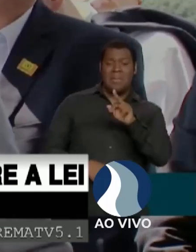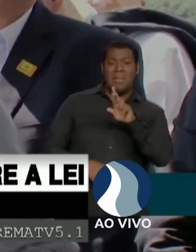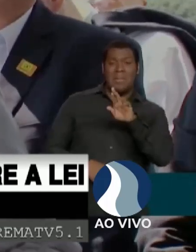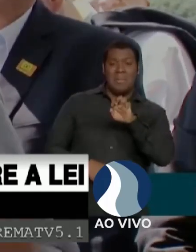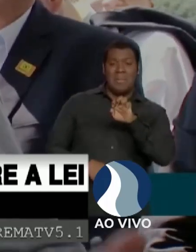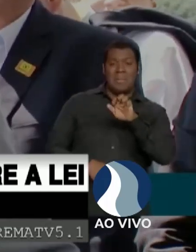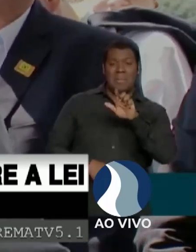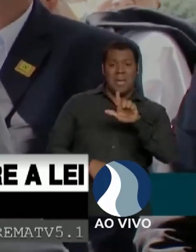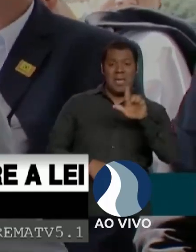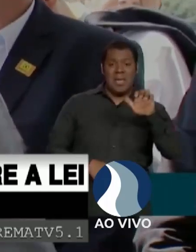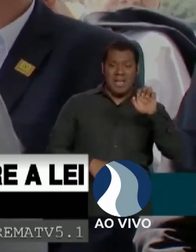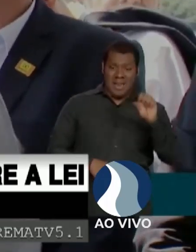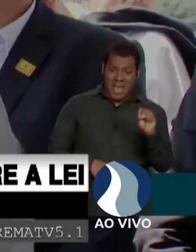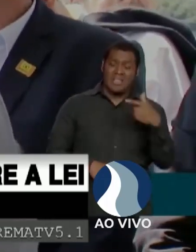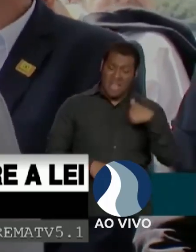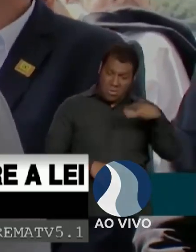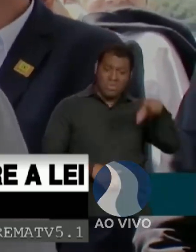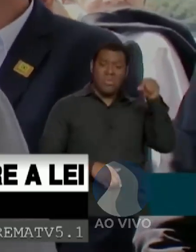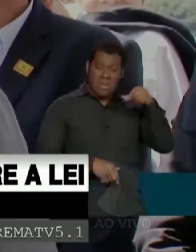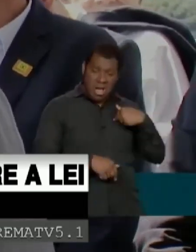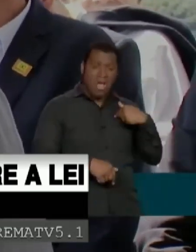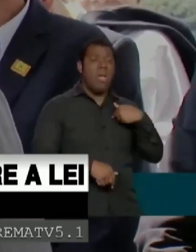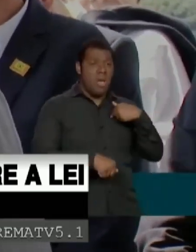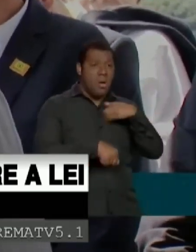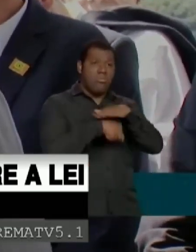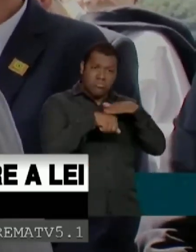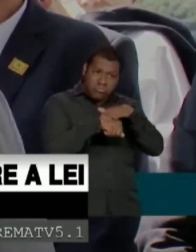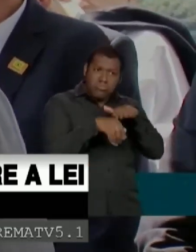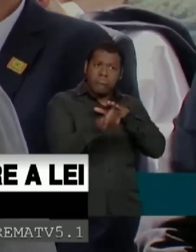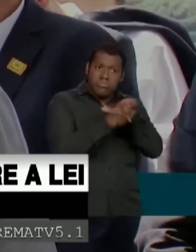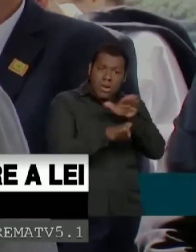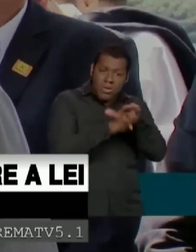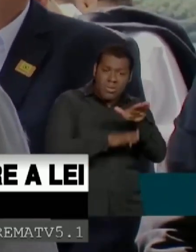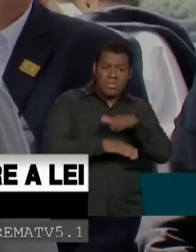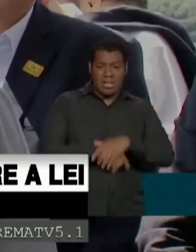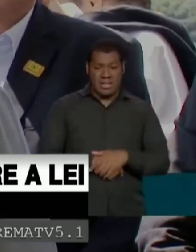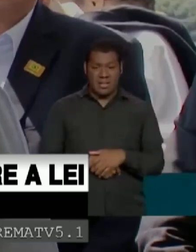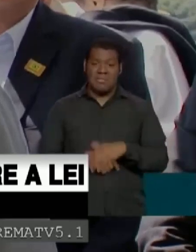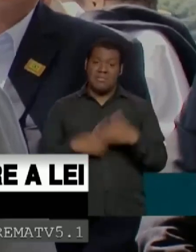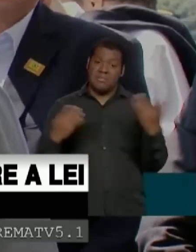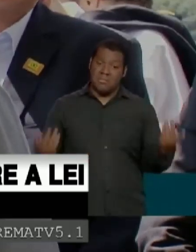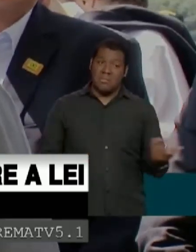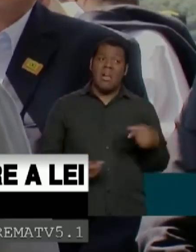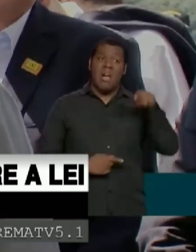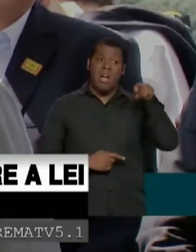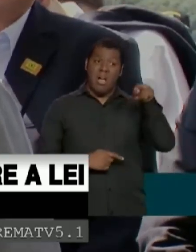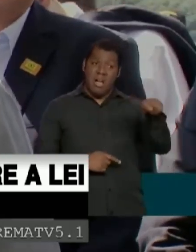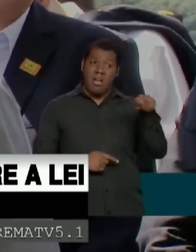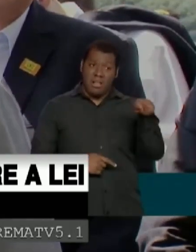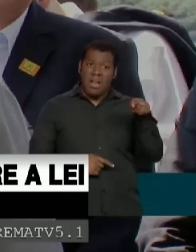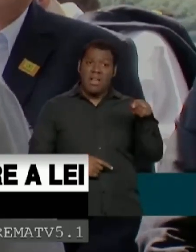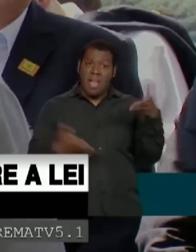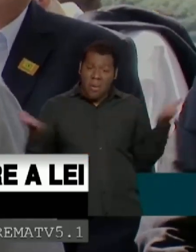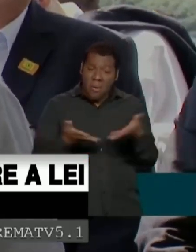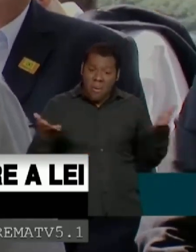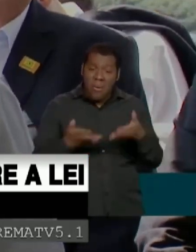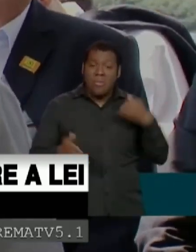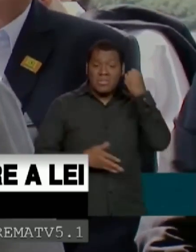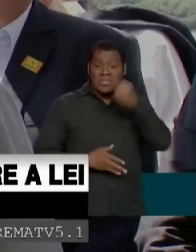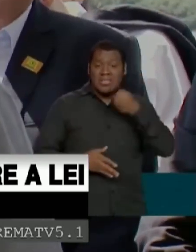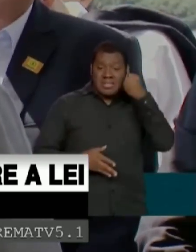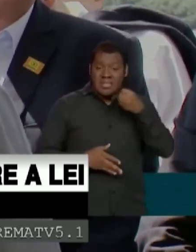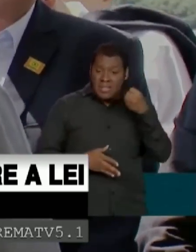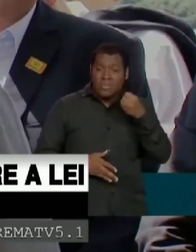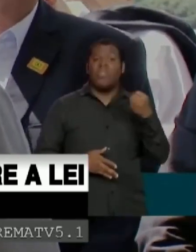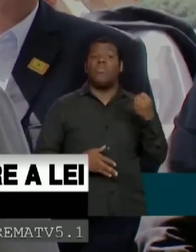cidadão quiser, nem precisa conversar comigo, ele só tem que cumprir a lei que estabeleceu a autonomia do Banco